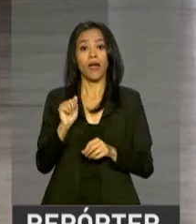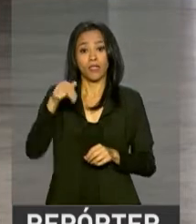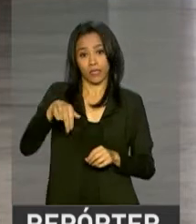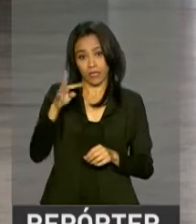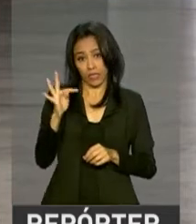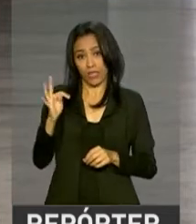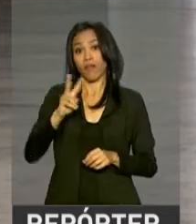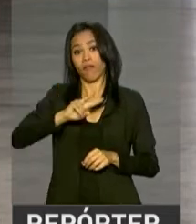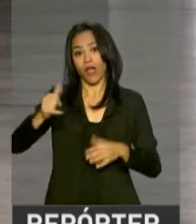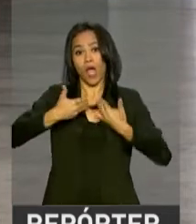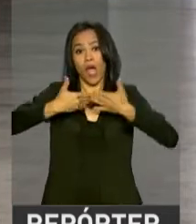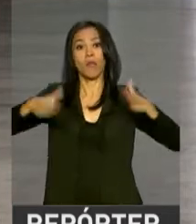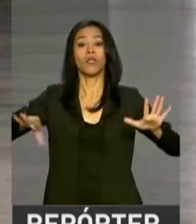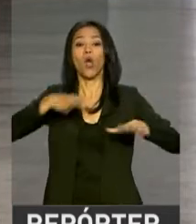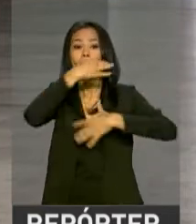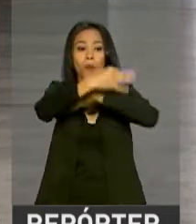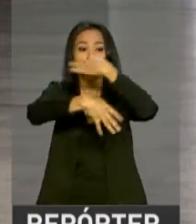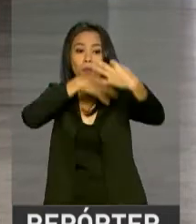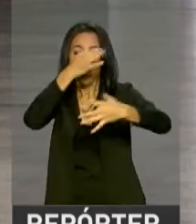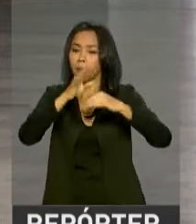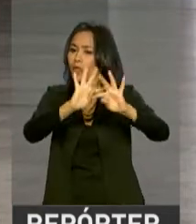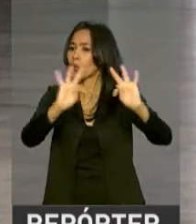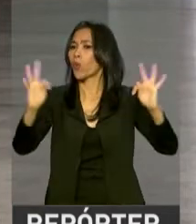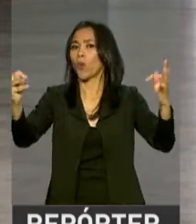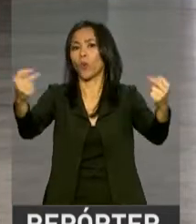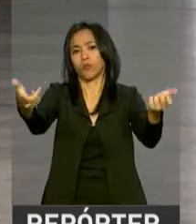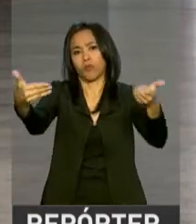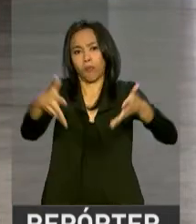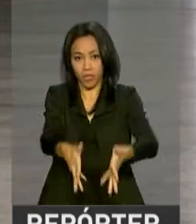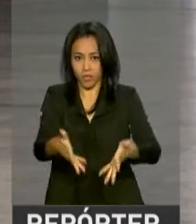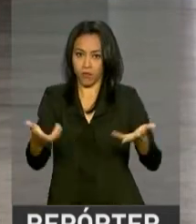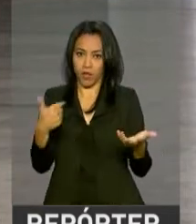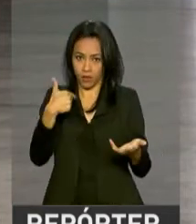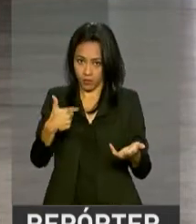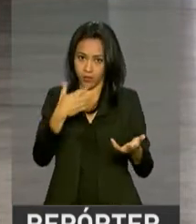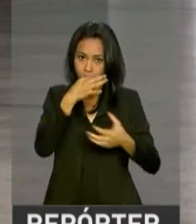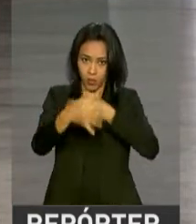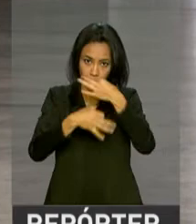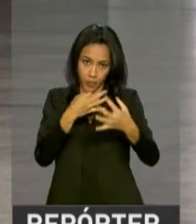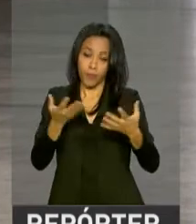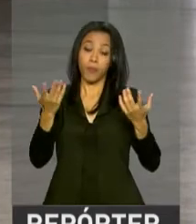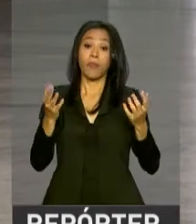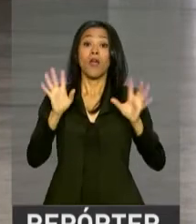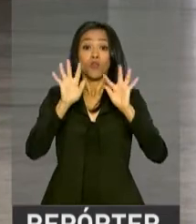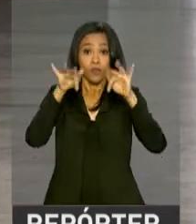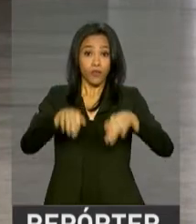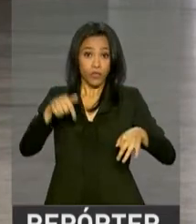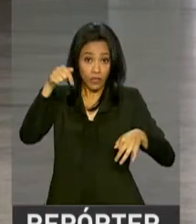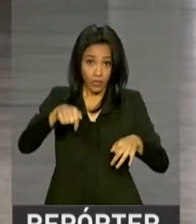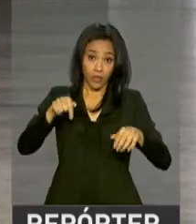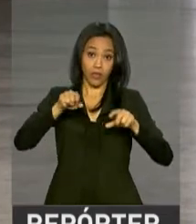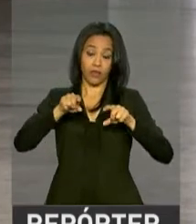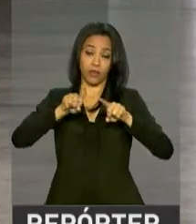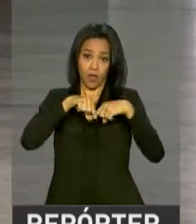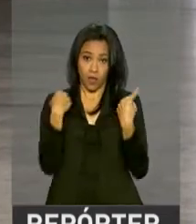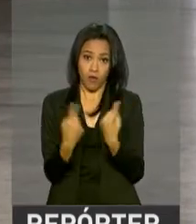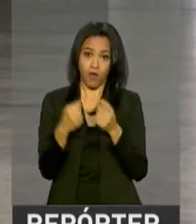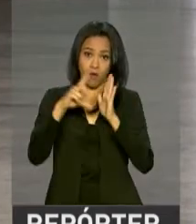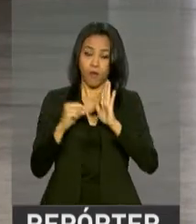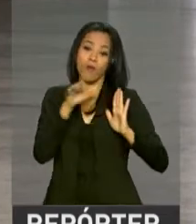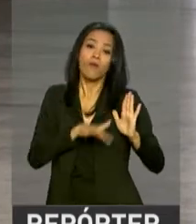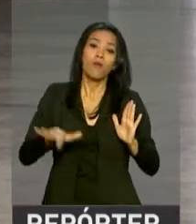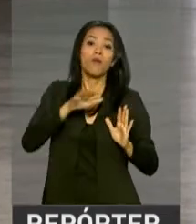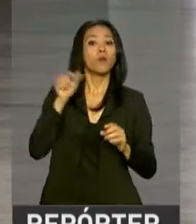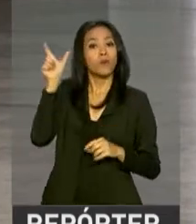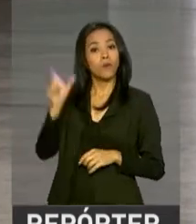para ouvir todas as partes envolvidas ao final dessa reunião aqui no palácio do planalto o ministro dos transportes